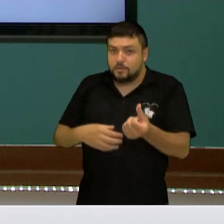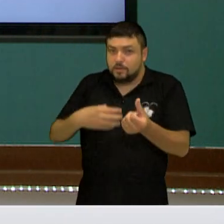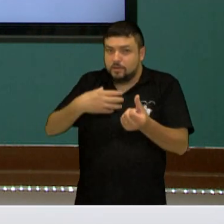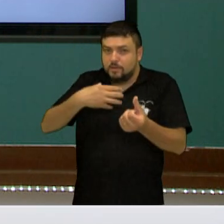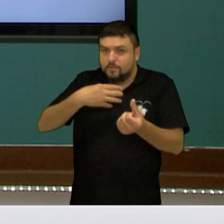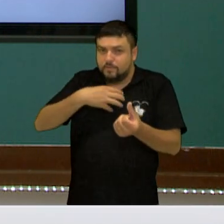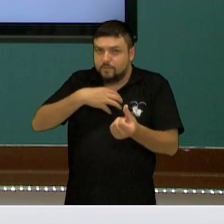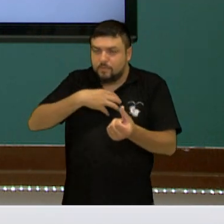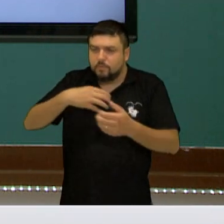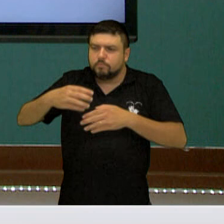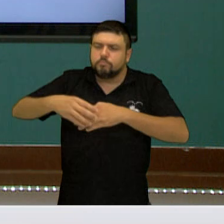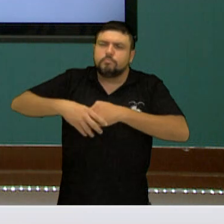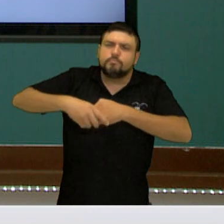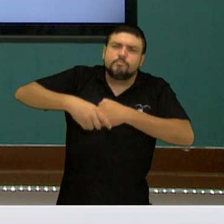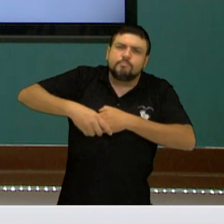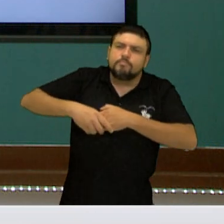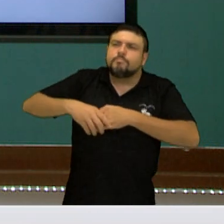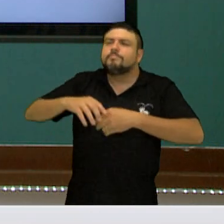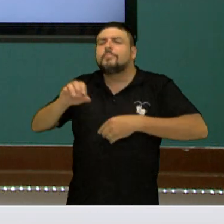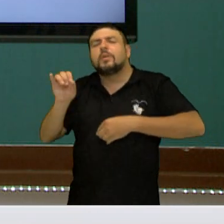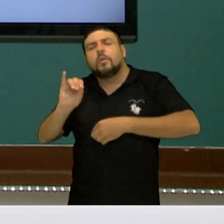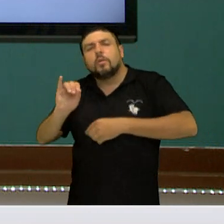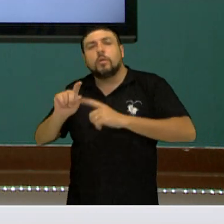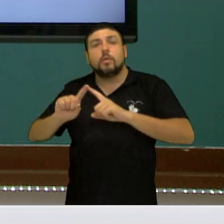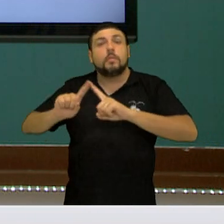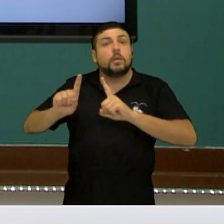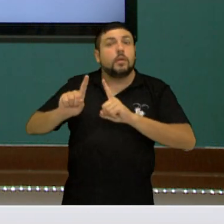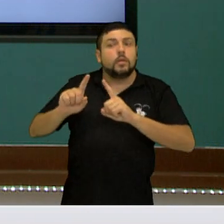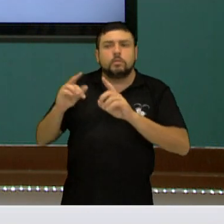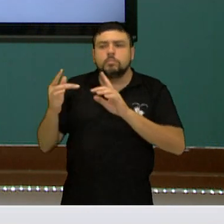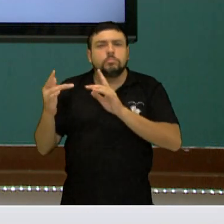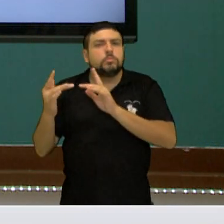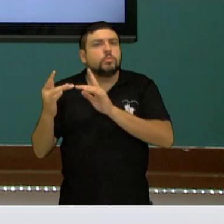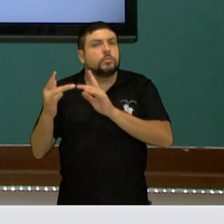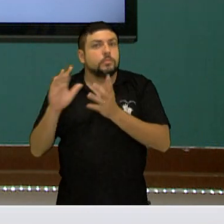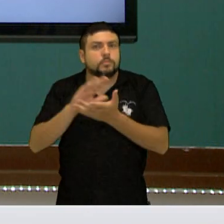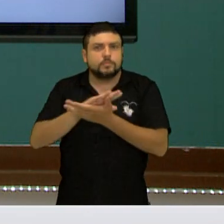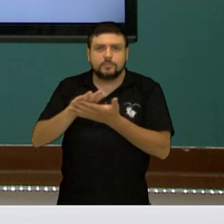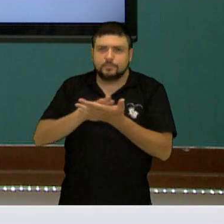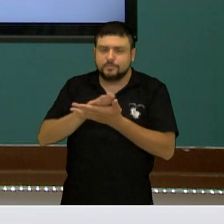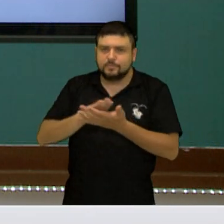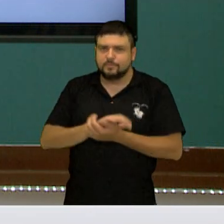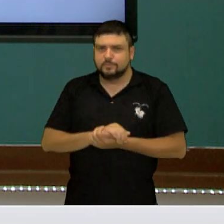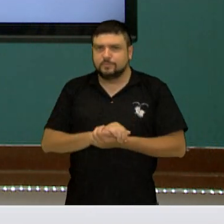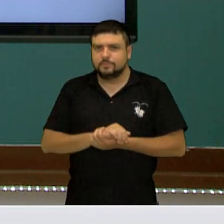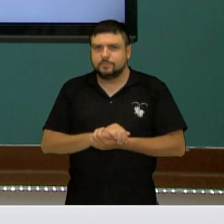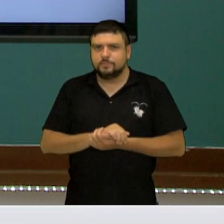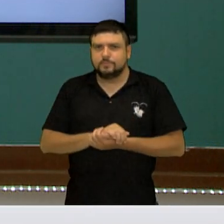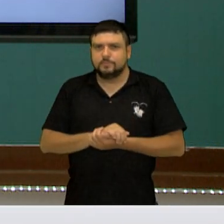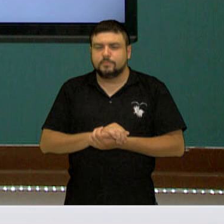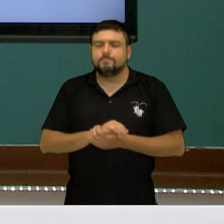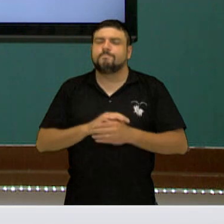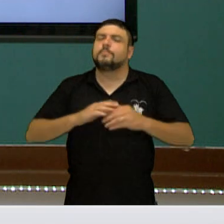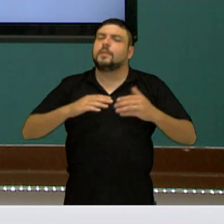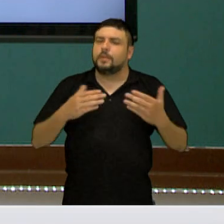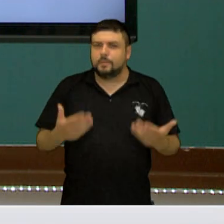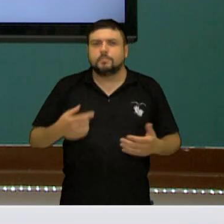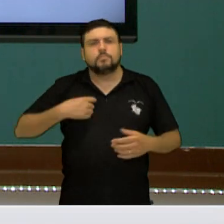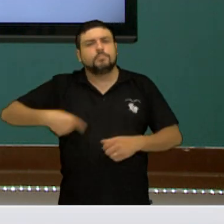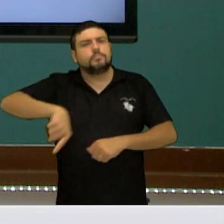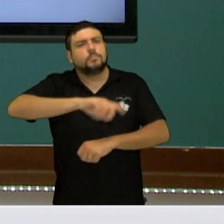de cumprimento, que não exige o contato físico. Pois é, estamos acostumados a